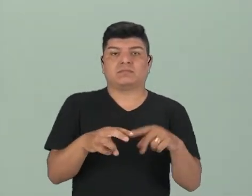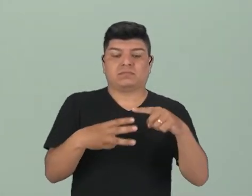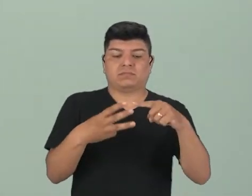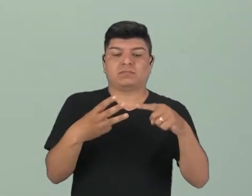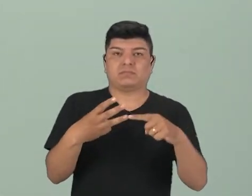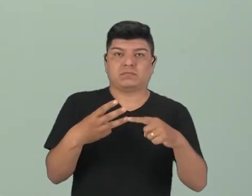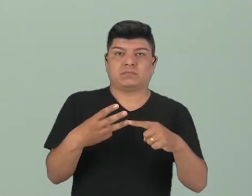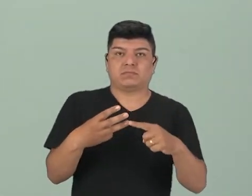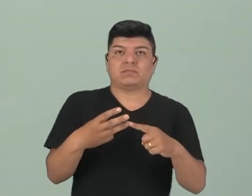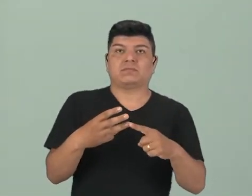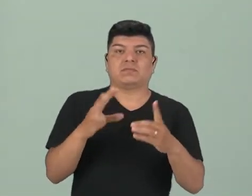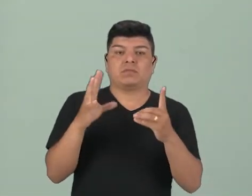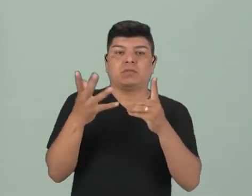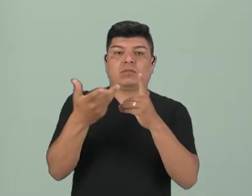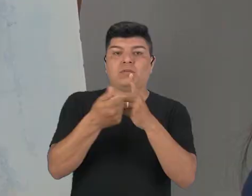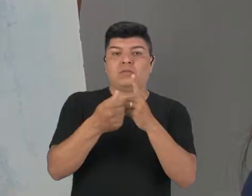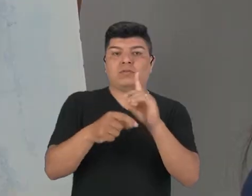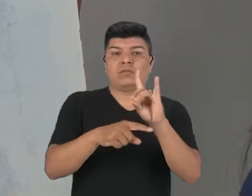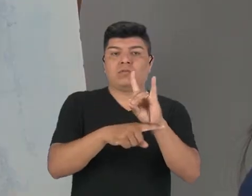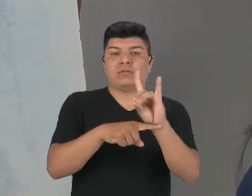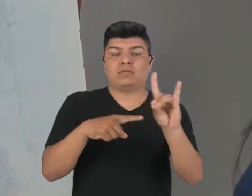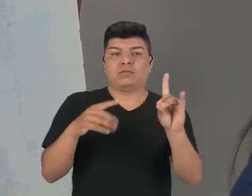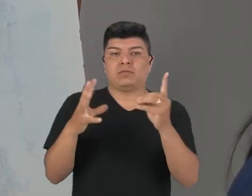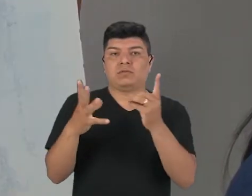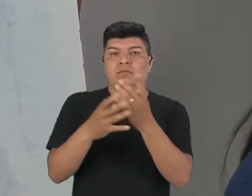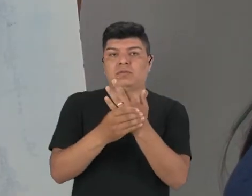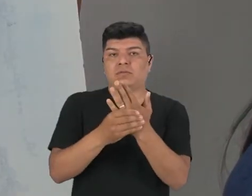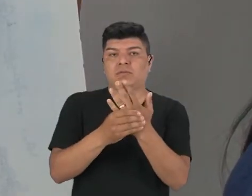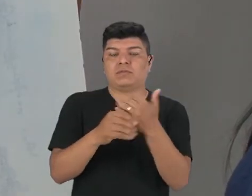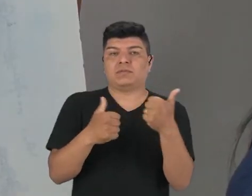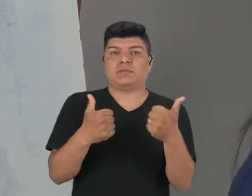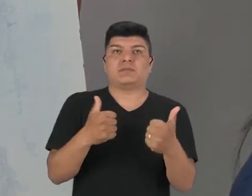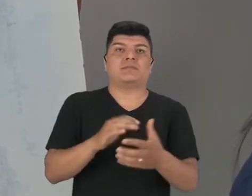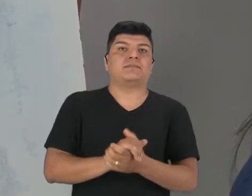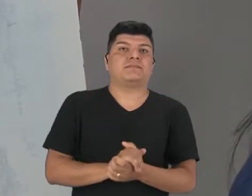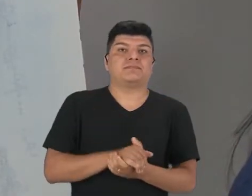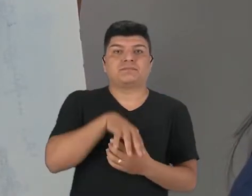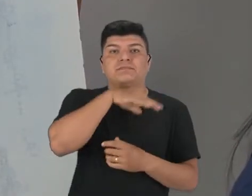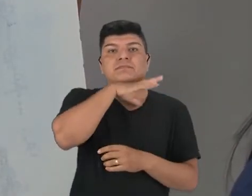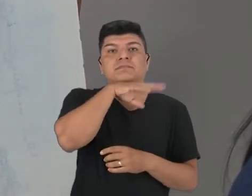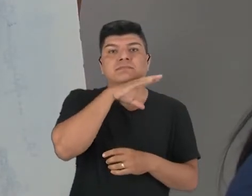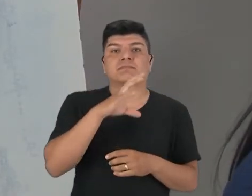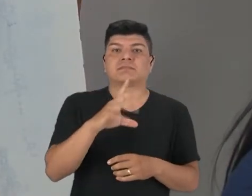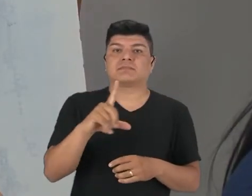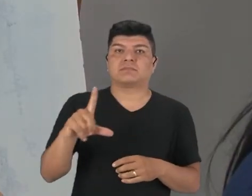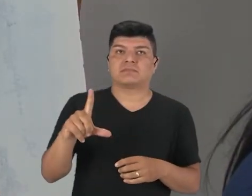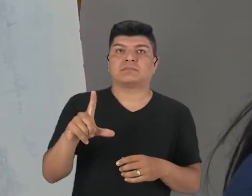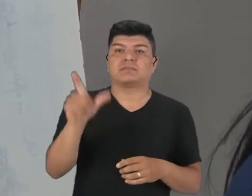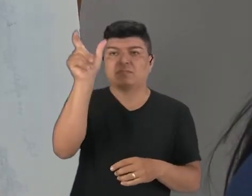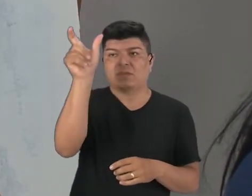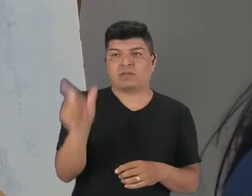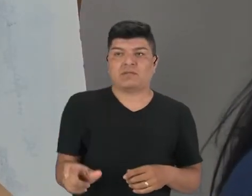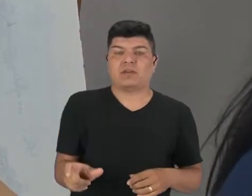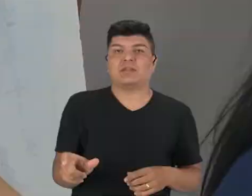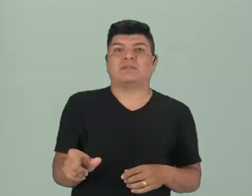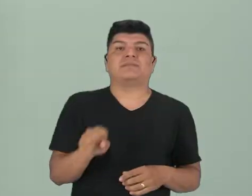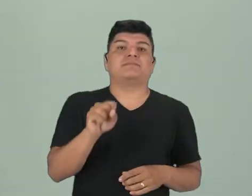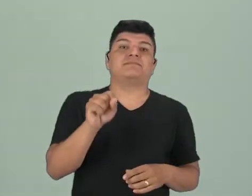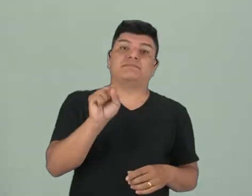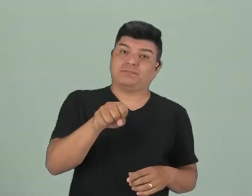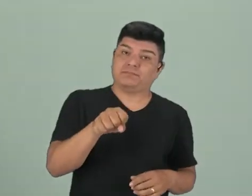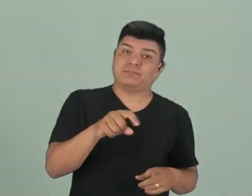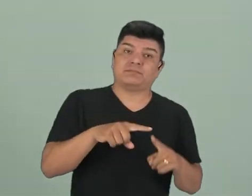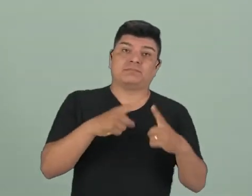três, onívoro, carnívoro e herbívoro. Os animais também são classificados vertebrados?